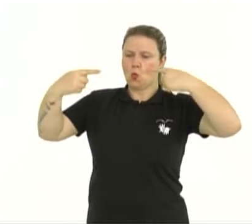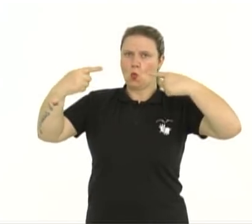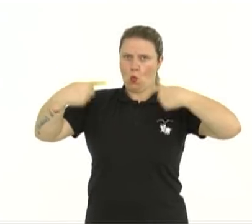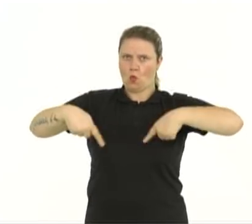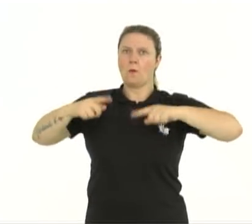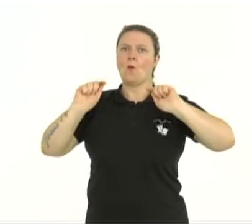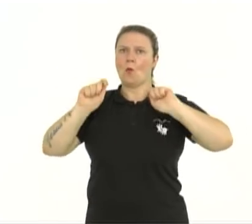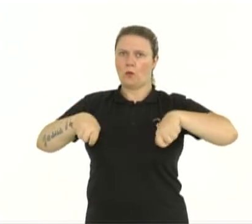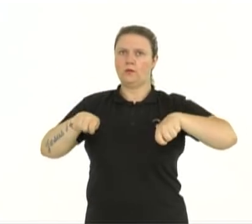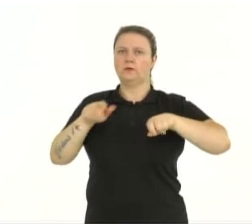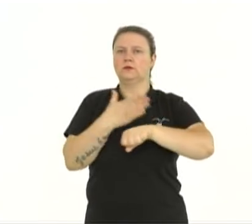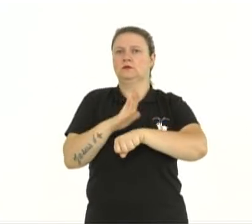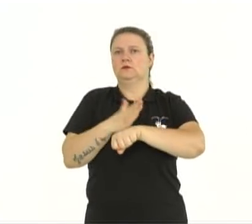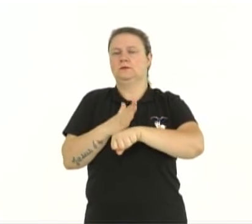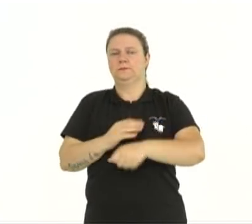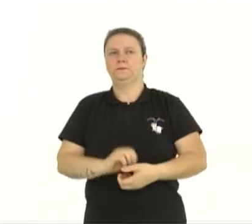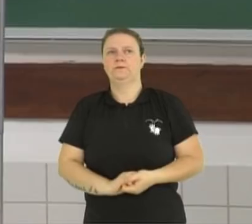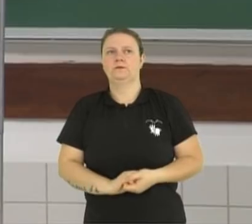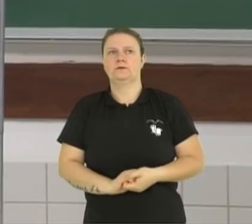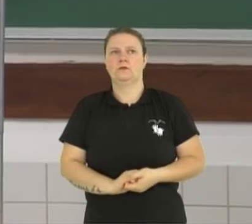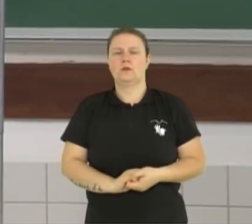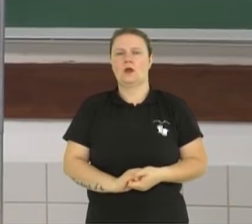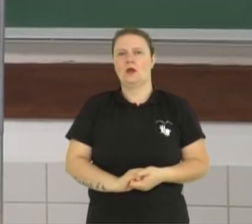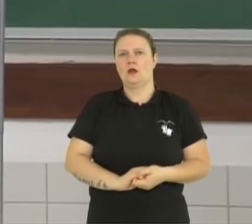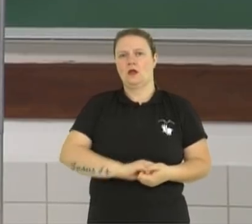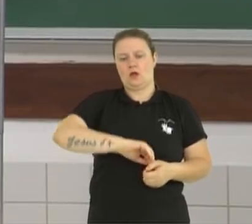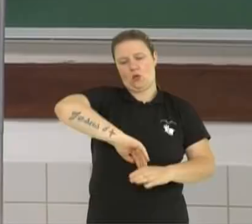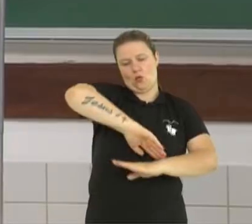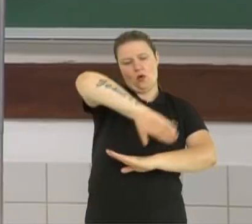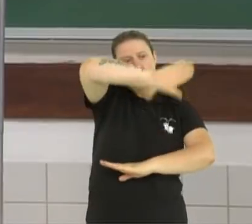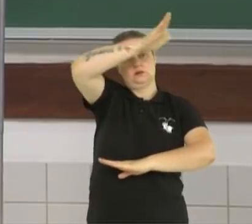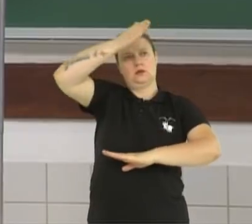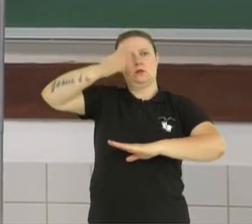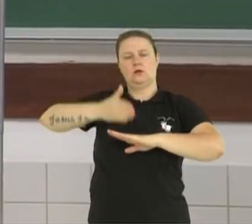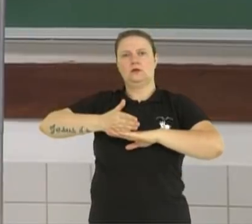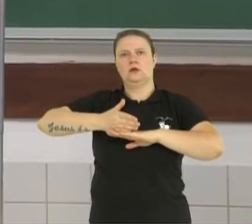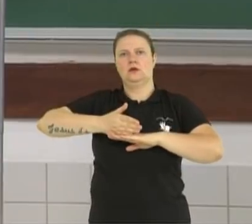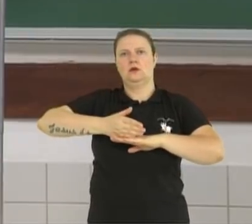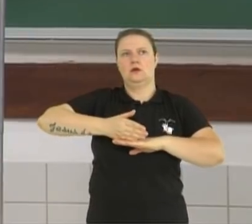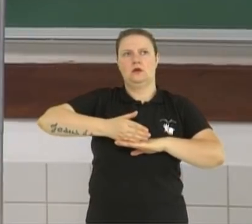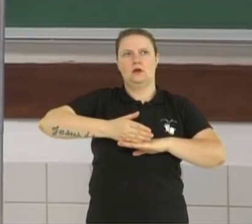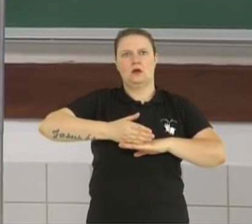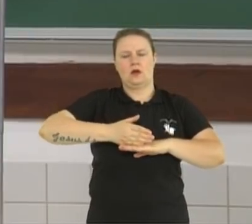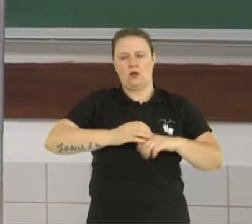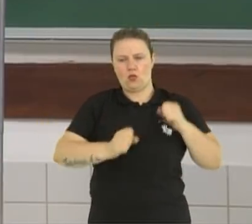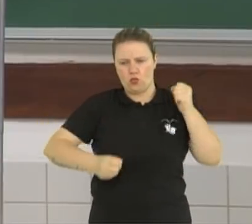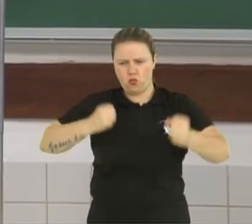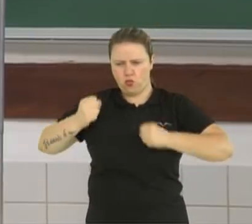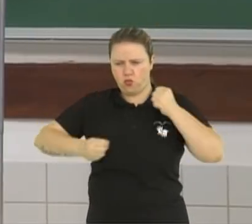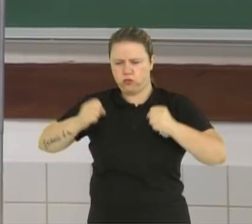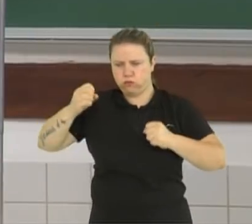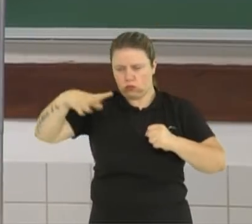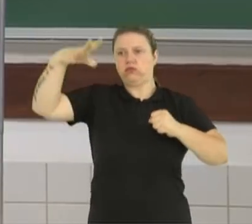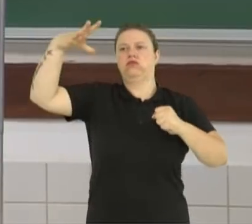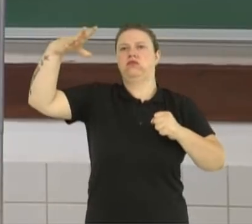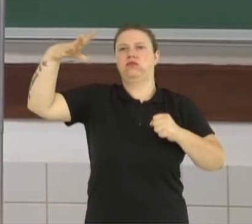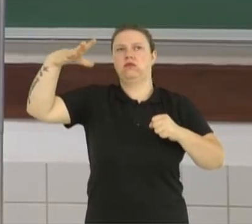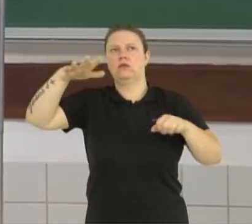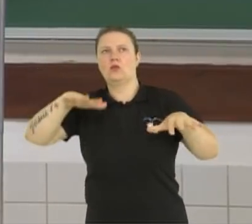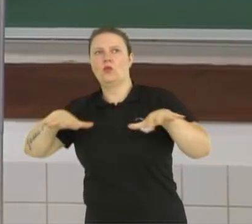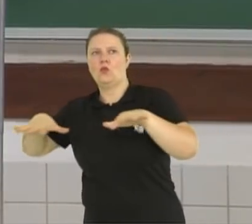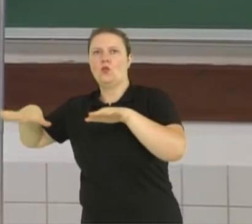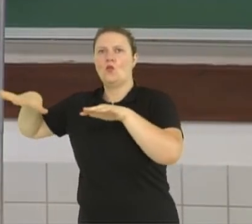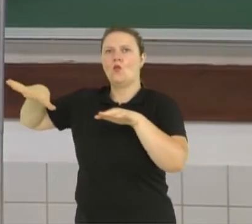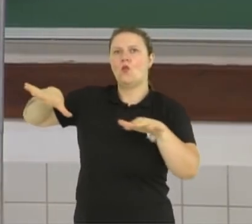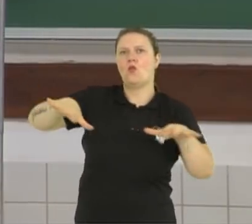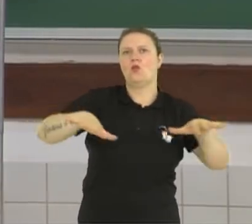numa montanha e abrem o equipamento e já vão aproveitar o visual.